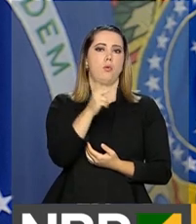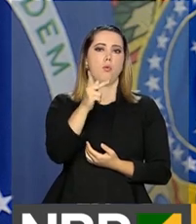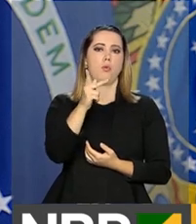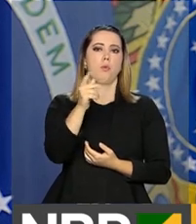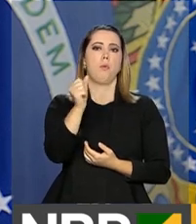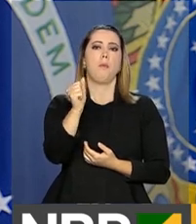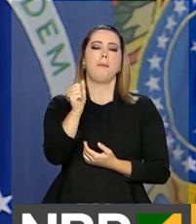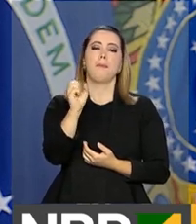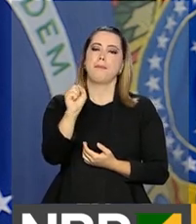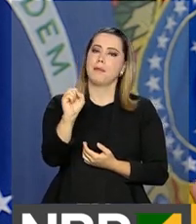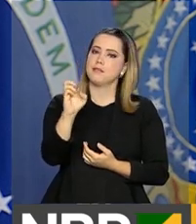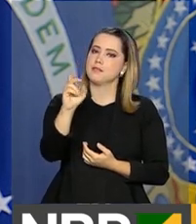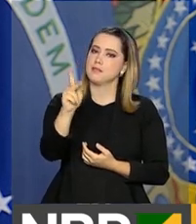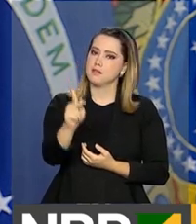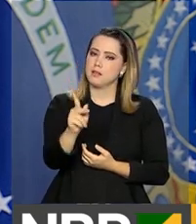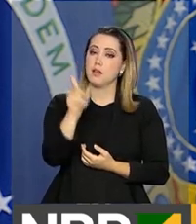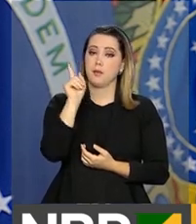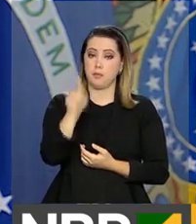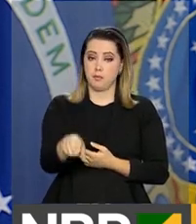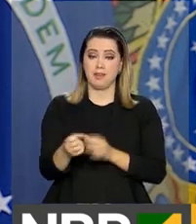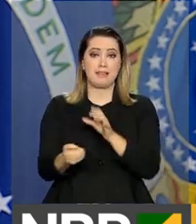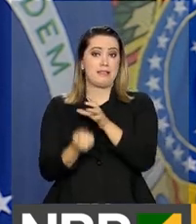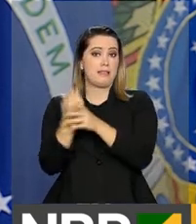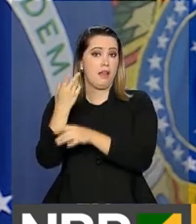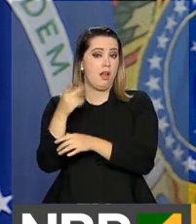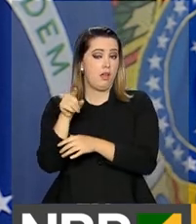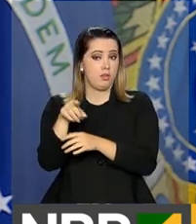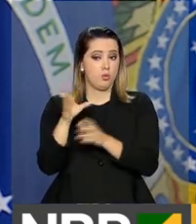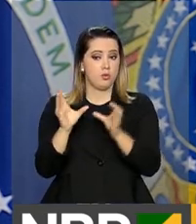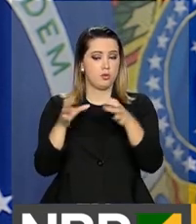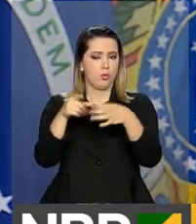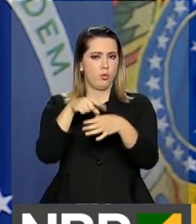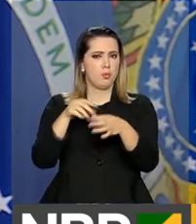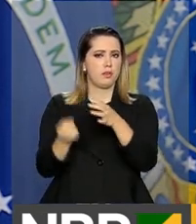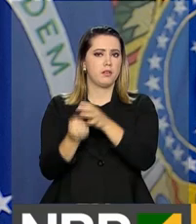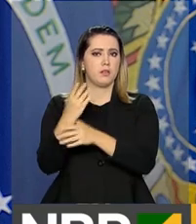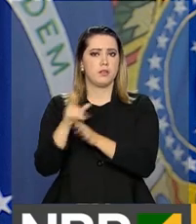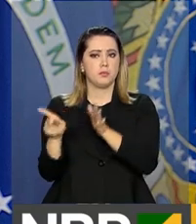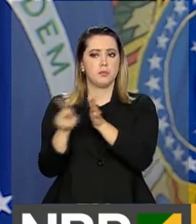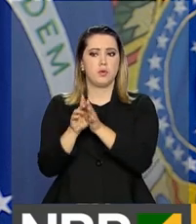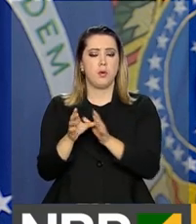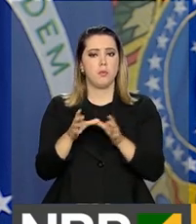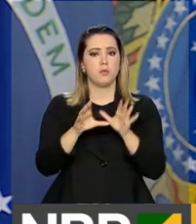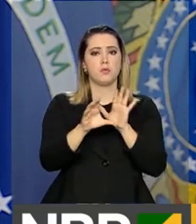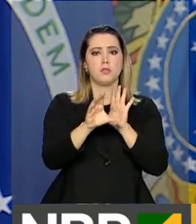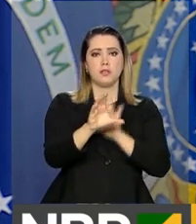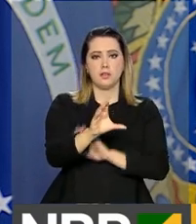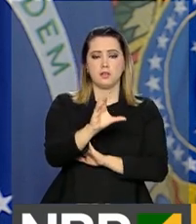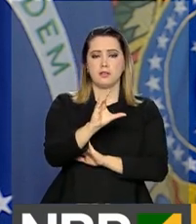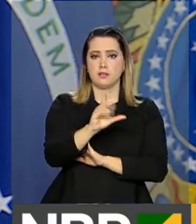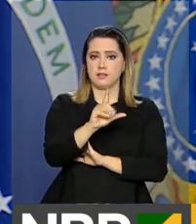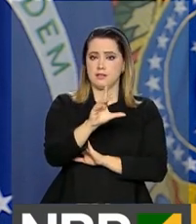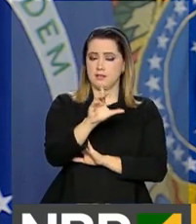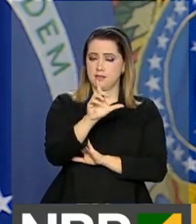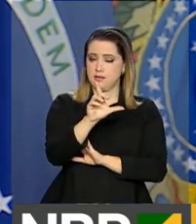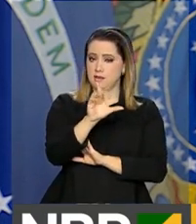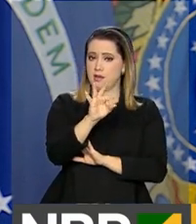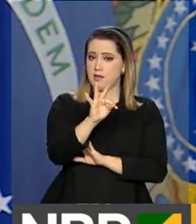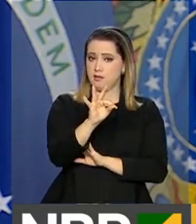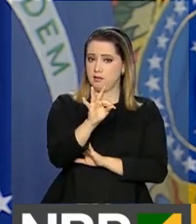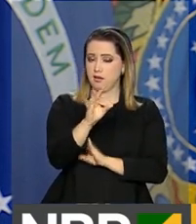volto a dizer que o piso é um fundo criado em benefício dos trabalhadores da iniciativa privada ou pasep é um fundo criado